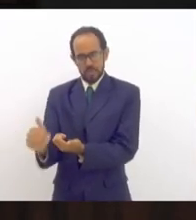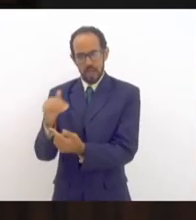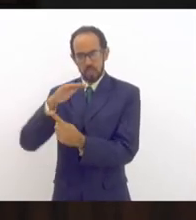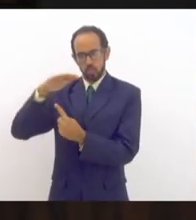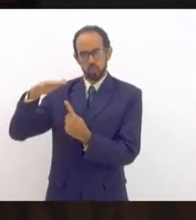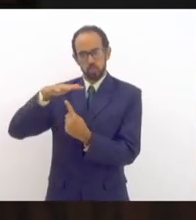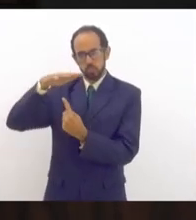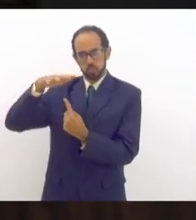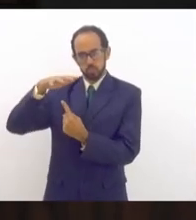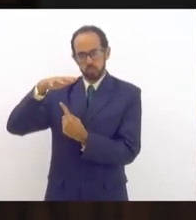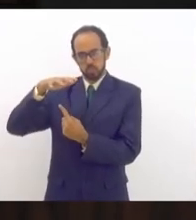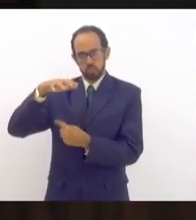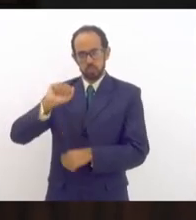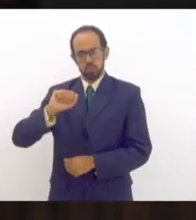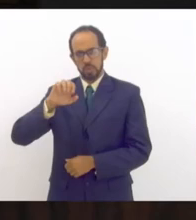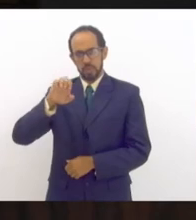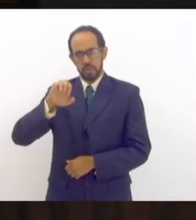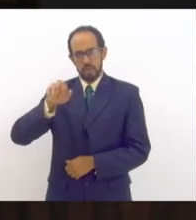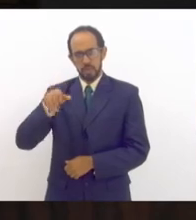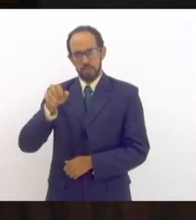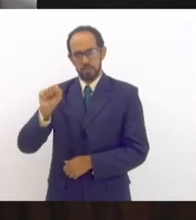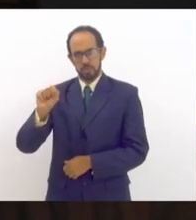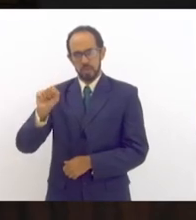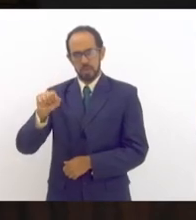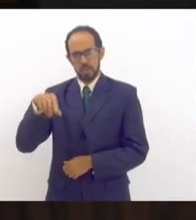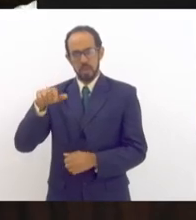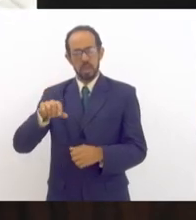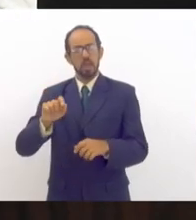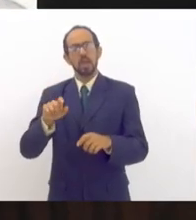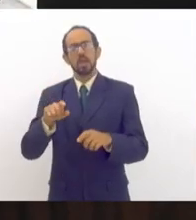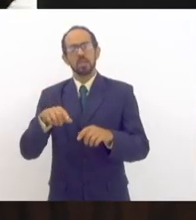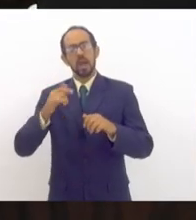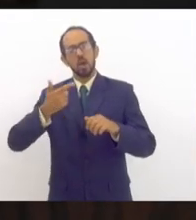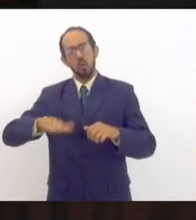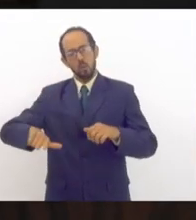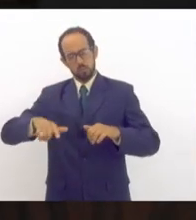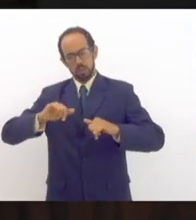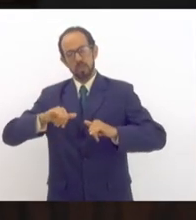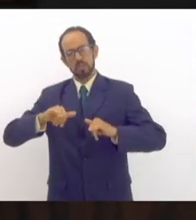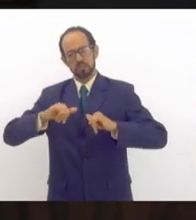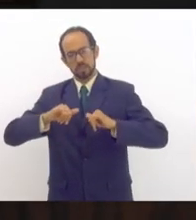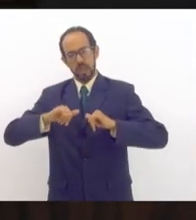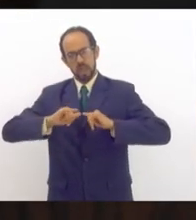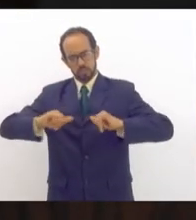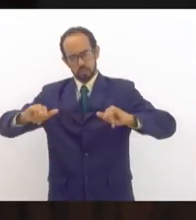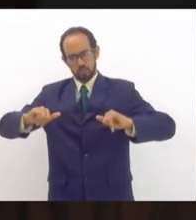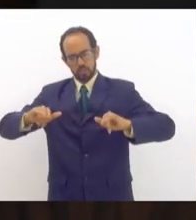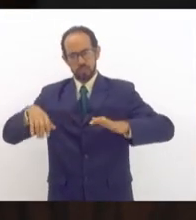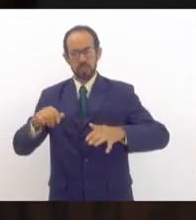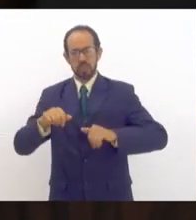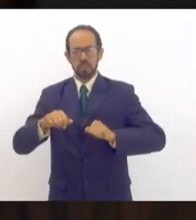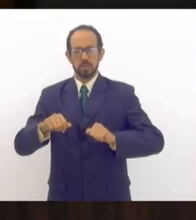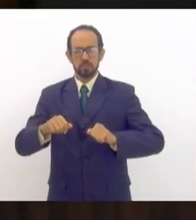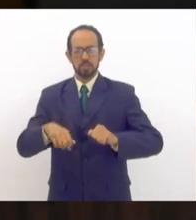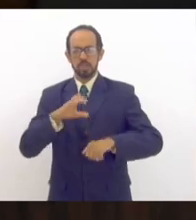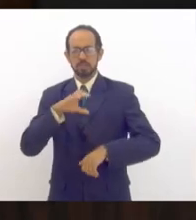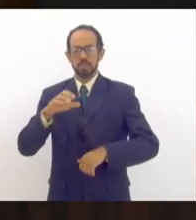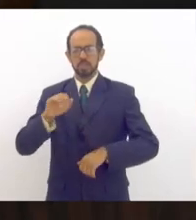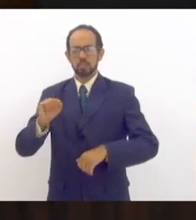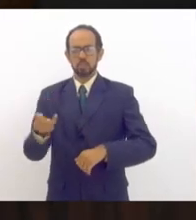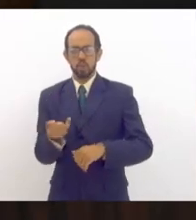pelos órgãos públicos do Estado de Janeiro e da outras providências parecidas comissões Constituição de Justiça pela